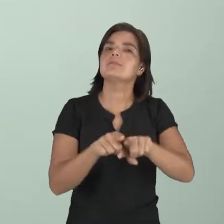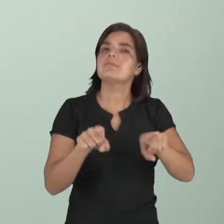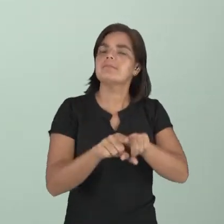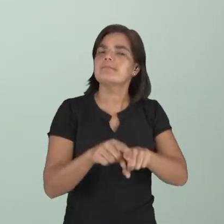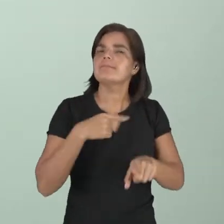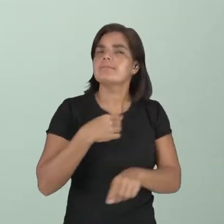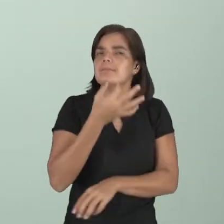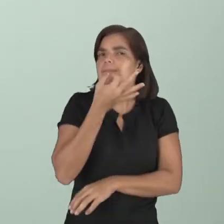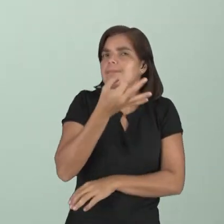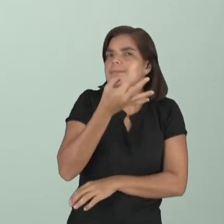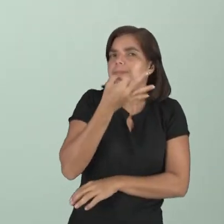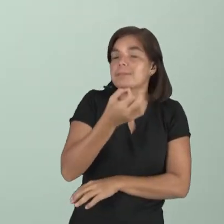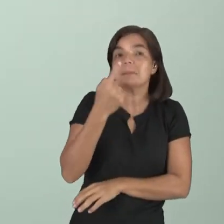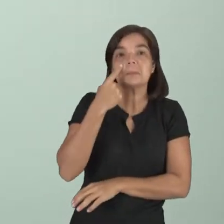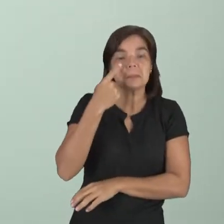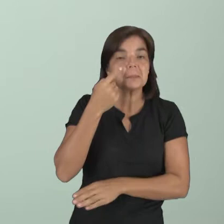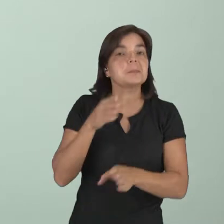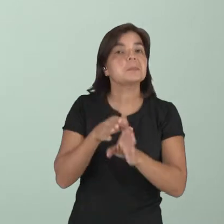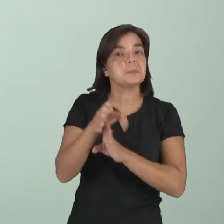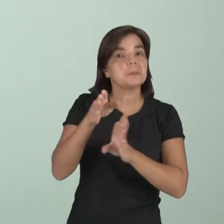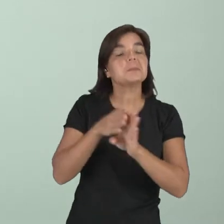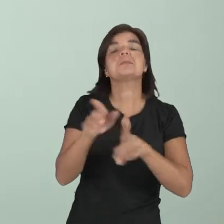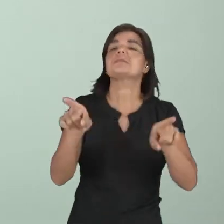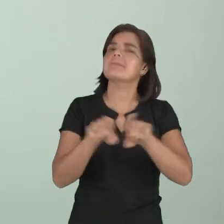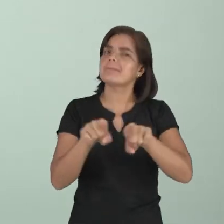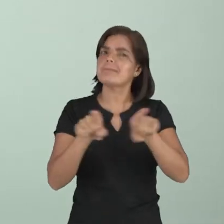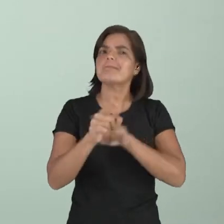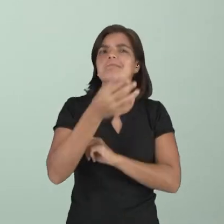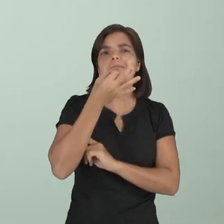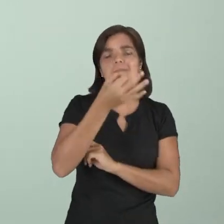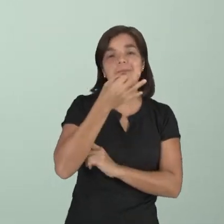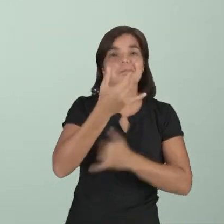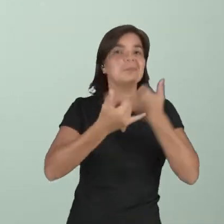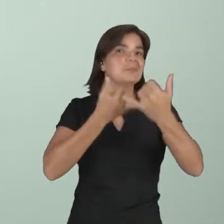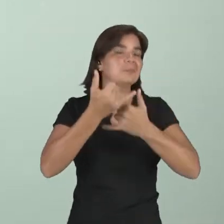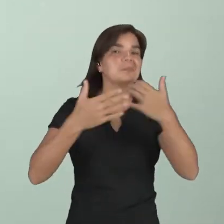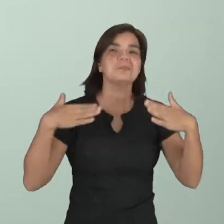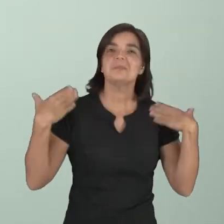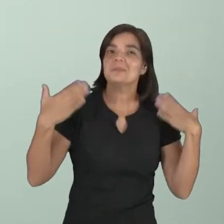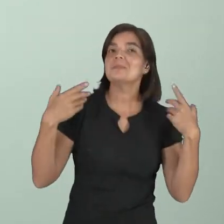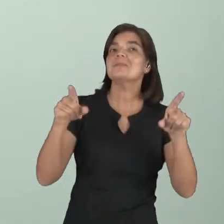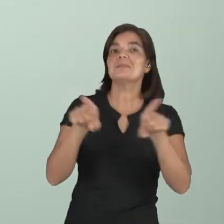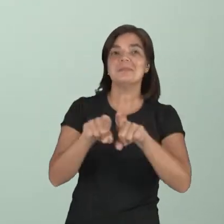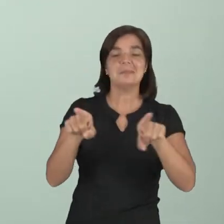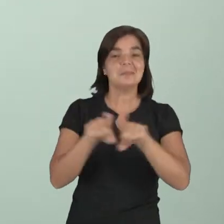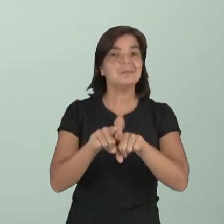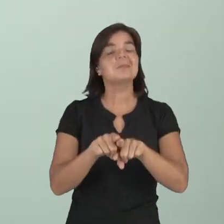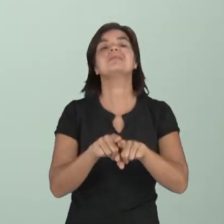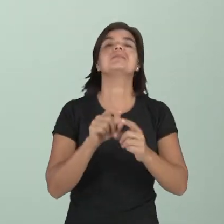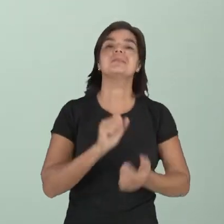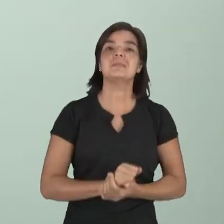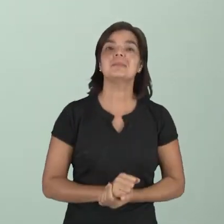tem uma sugestão, você vai estar dando também suas opiniões. A diversão e a recreação